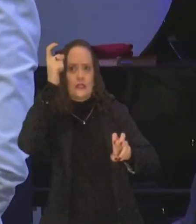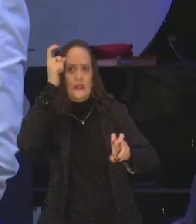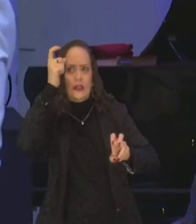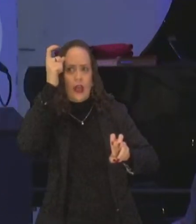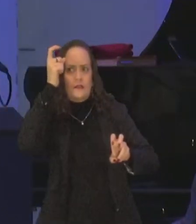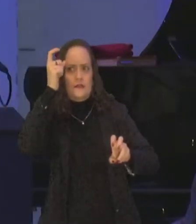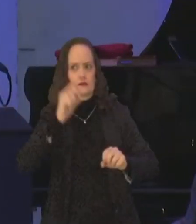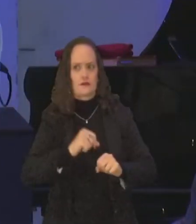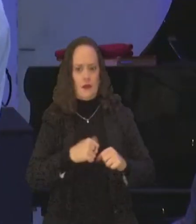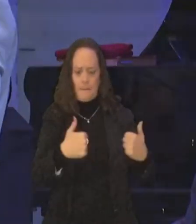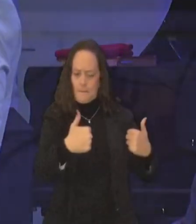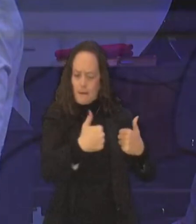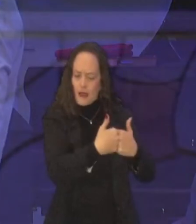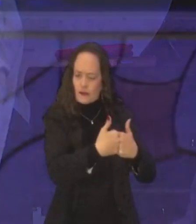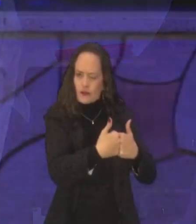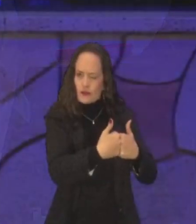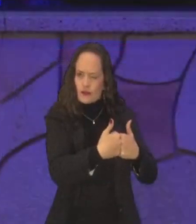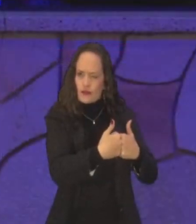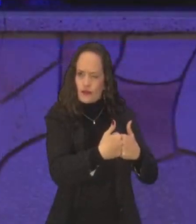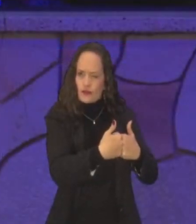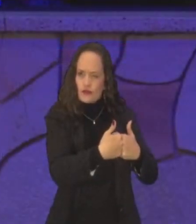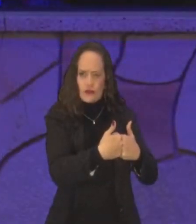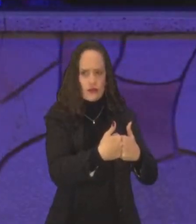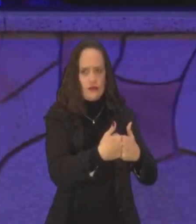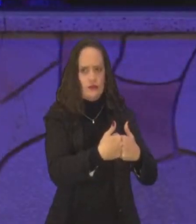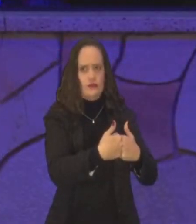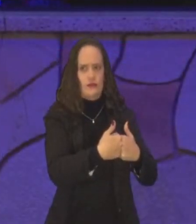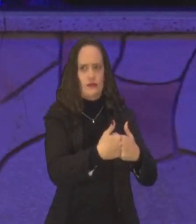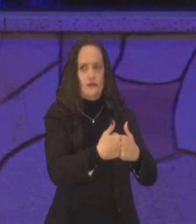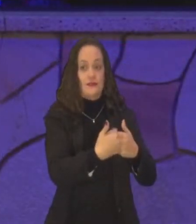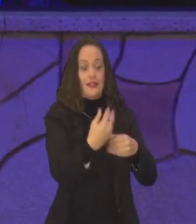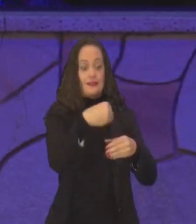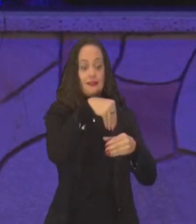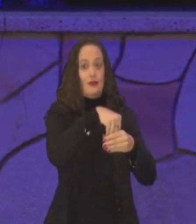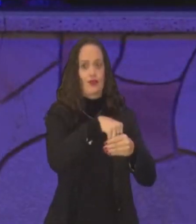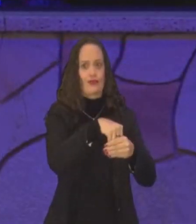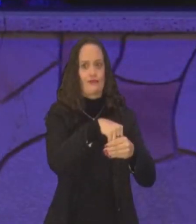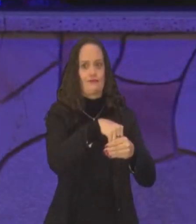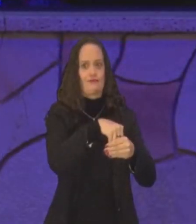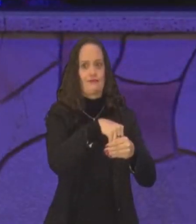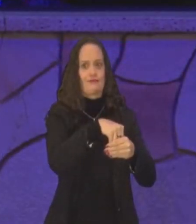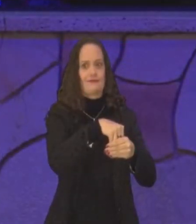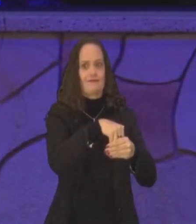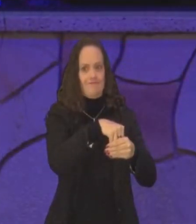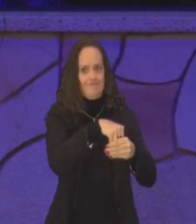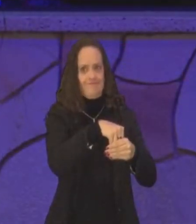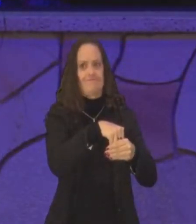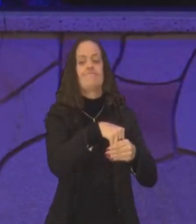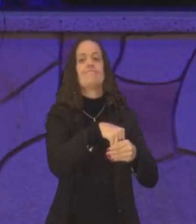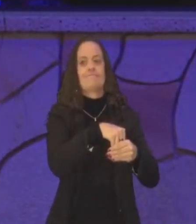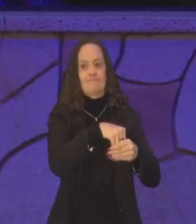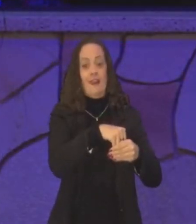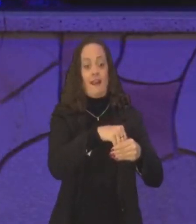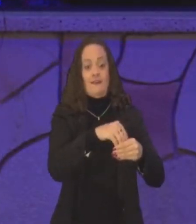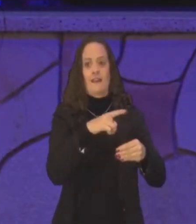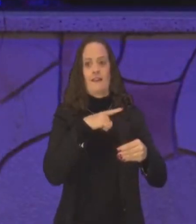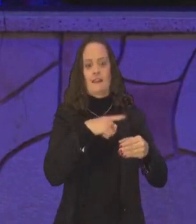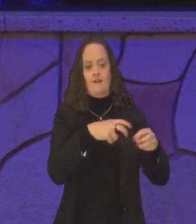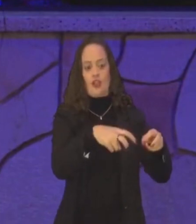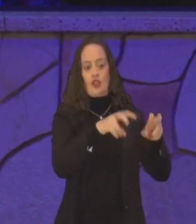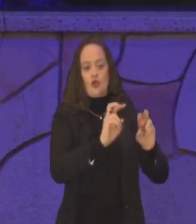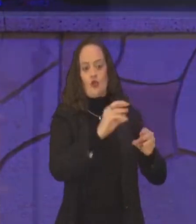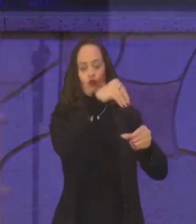Satanás não está perto, Satanás está dentro, e assim firmou o seu trono